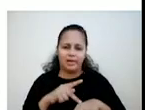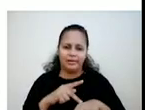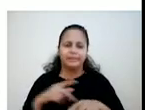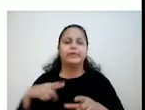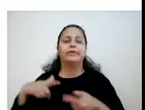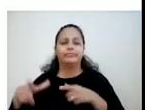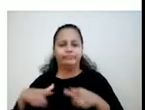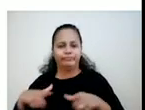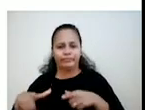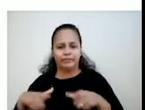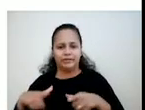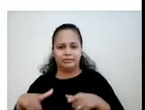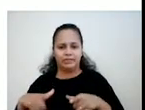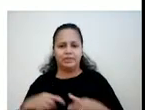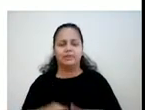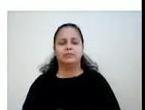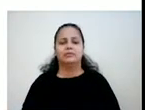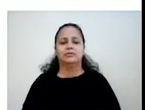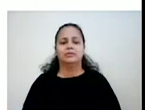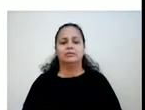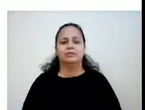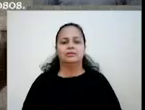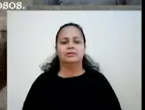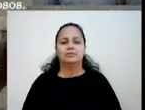de trabalho, ok?